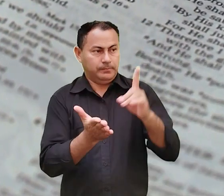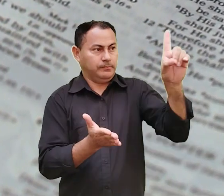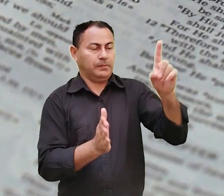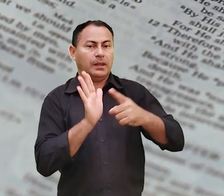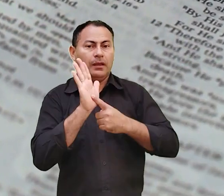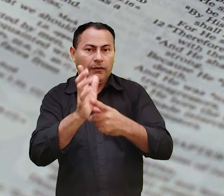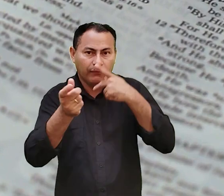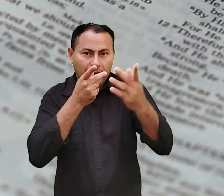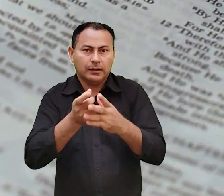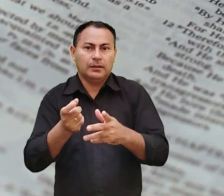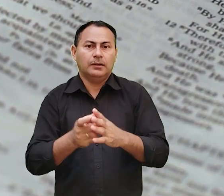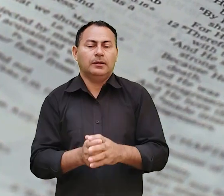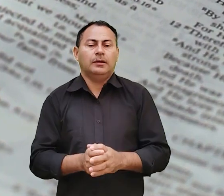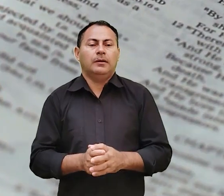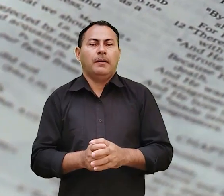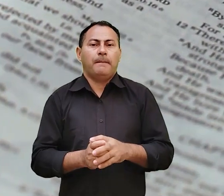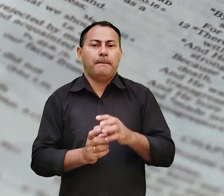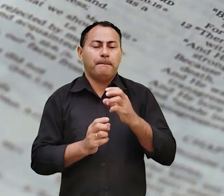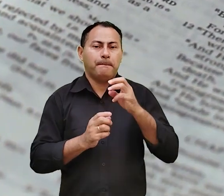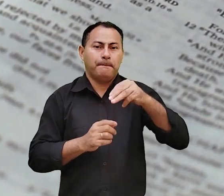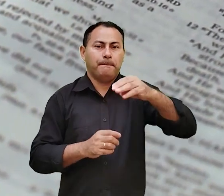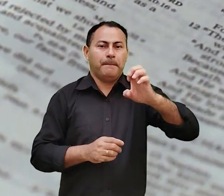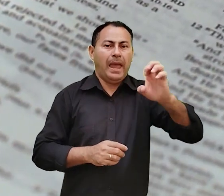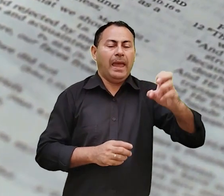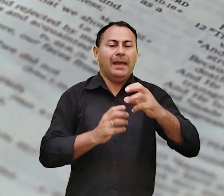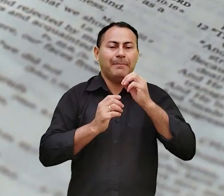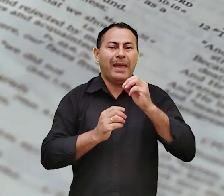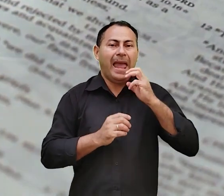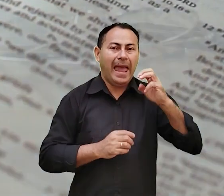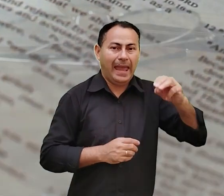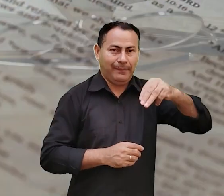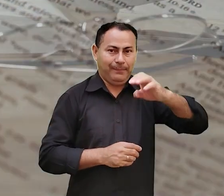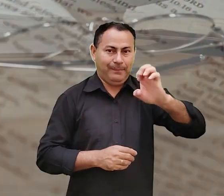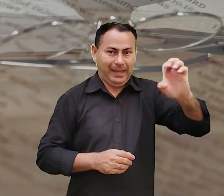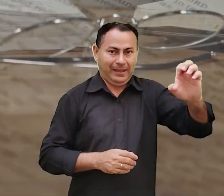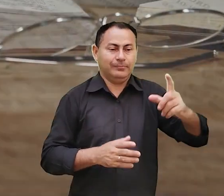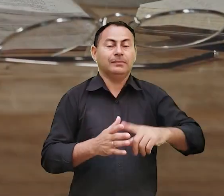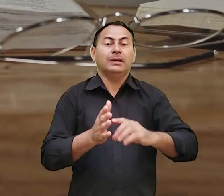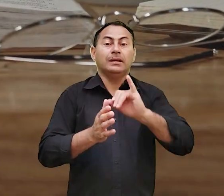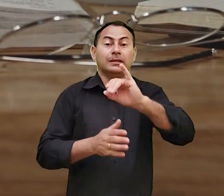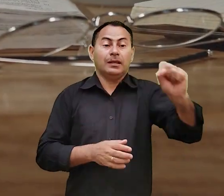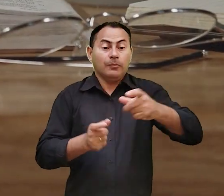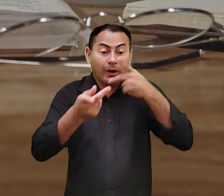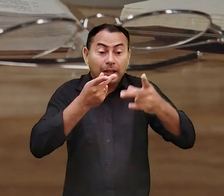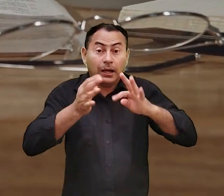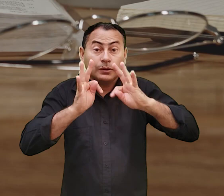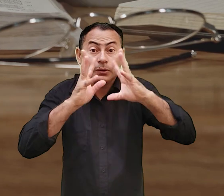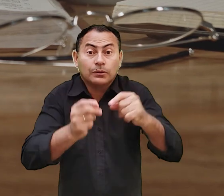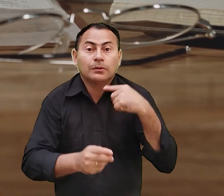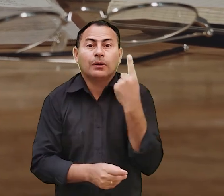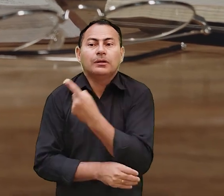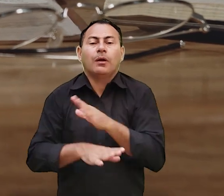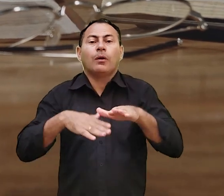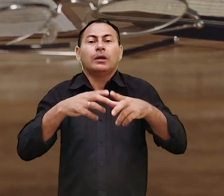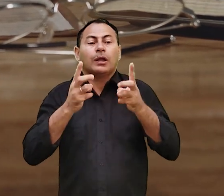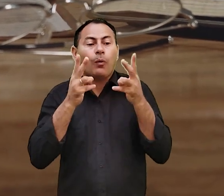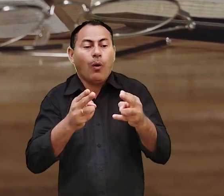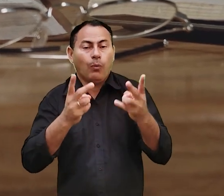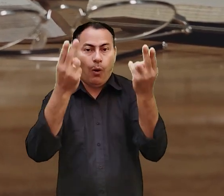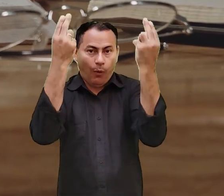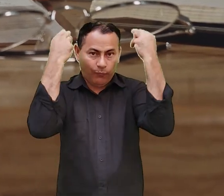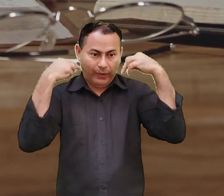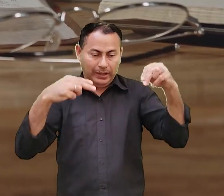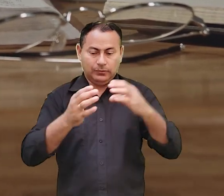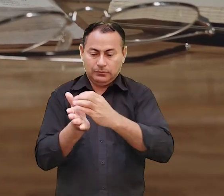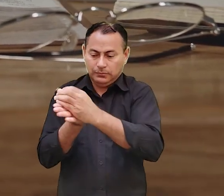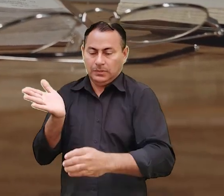a Bíblia nos exorta a dizer bé. É, isso mesmo. Quando Isaías disse todos nós, qual ovelhas,